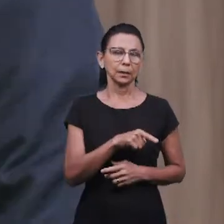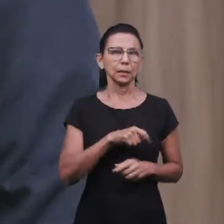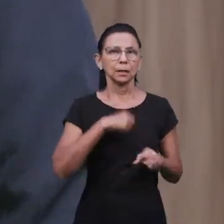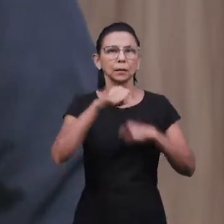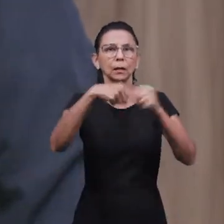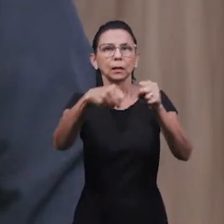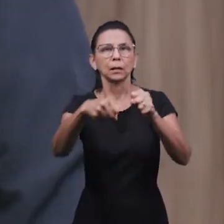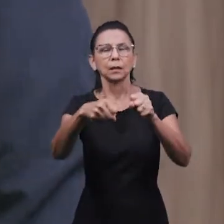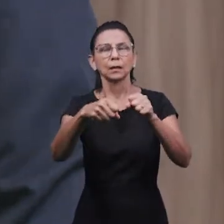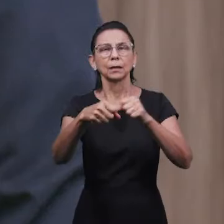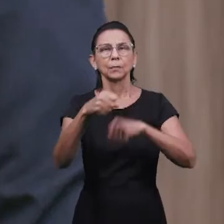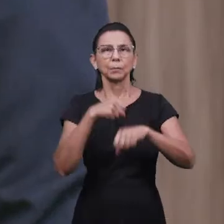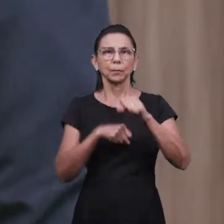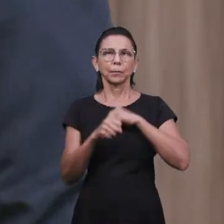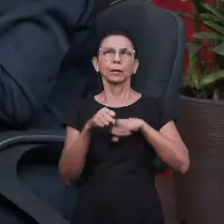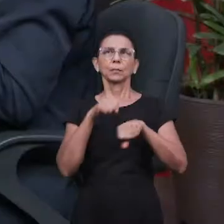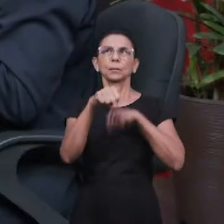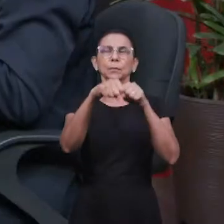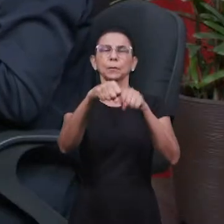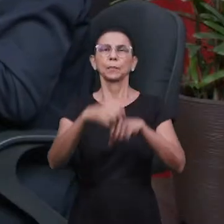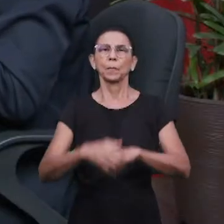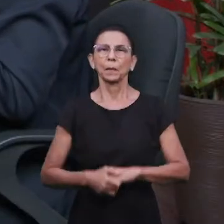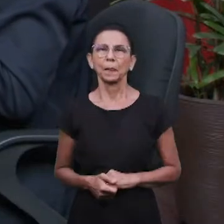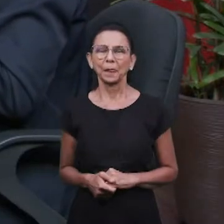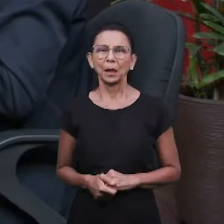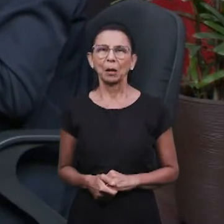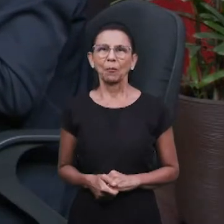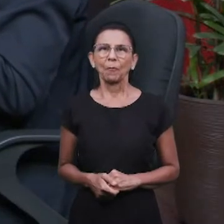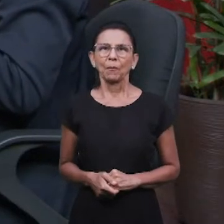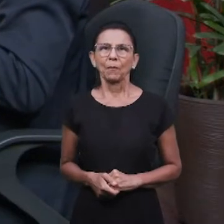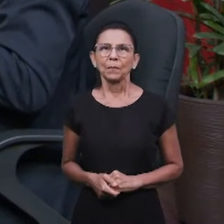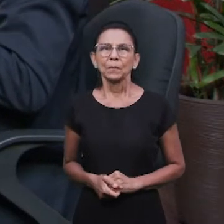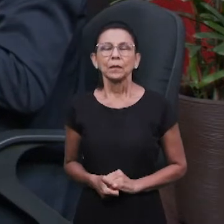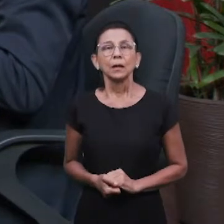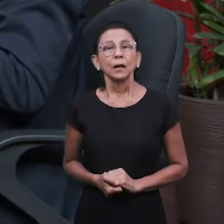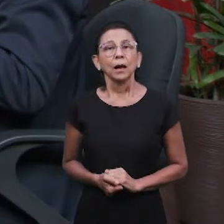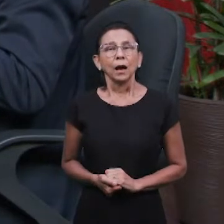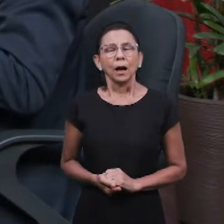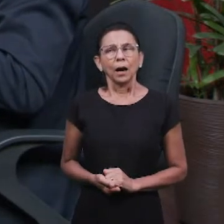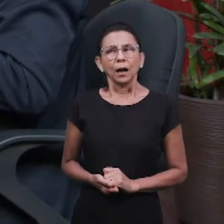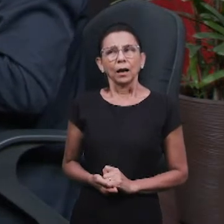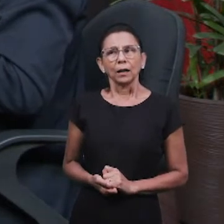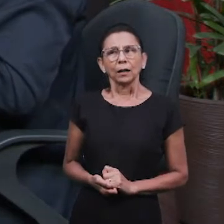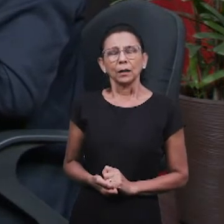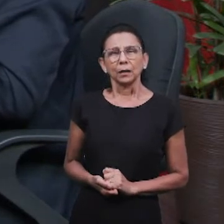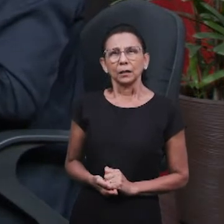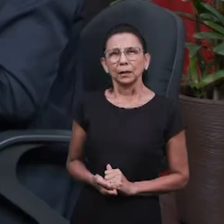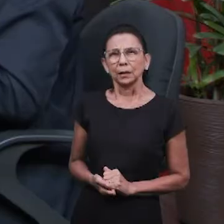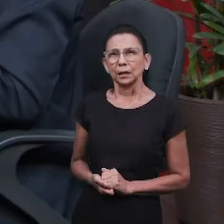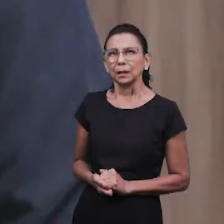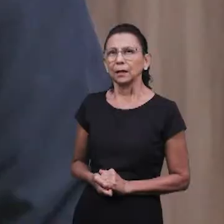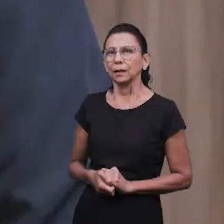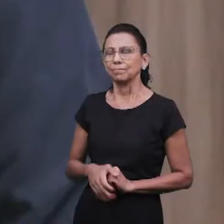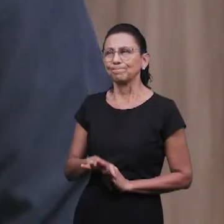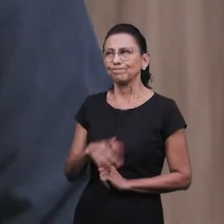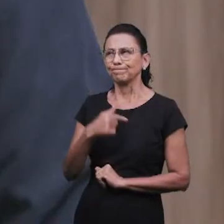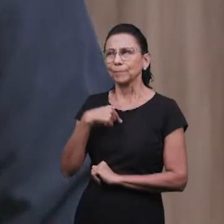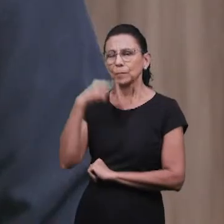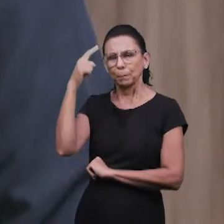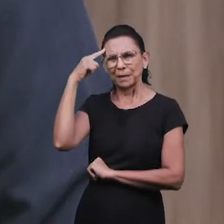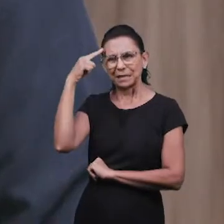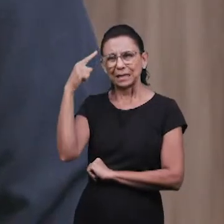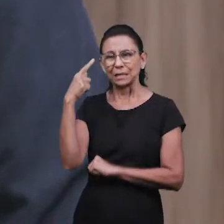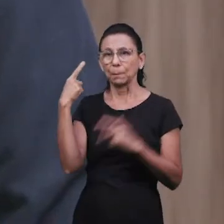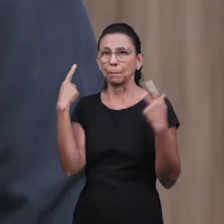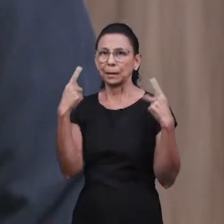volta. Aí eu mudei a mensagem, olha só, hein? Como nós pastores, eu mudei a mensagem. Se eu ficar pregando, não vai